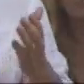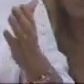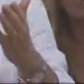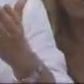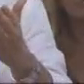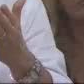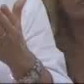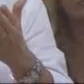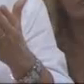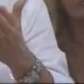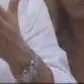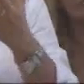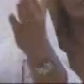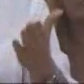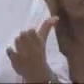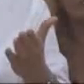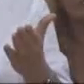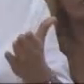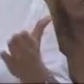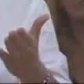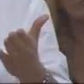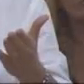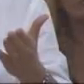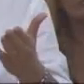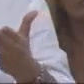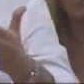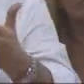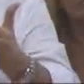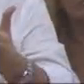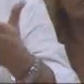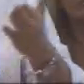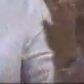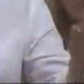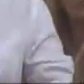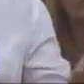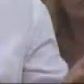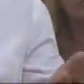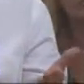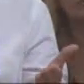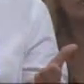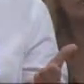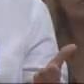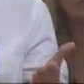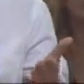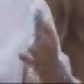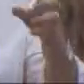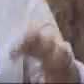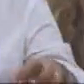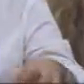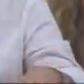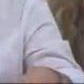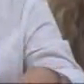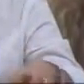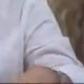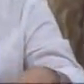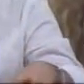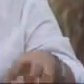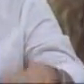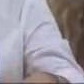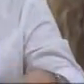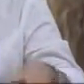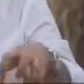Raul também, por se tratar de massa falida, os que estão